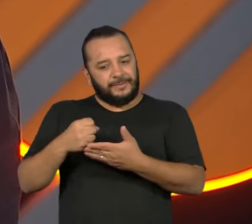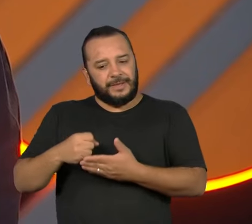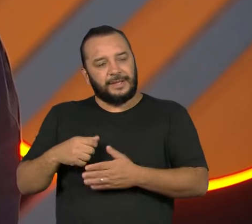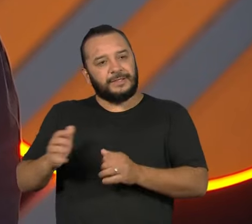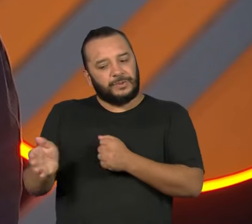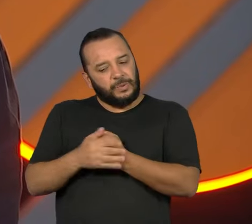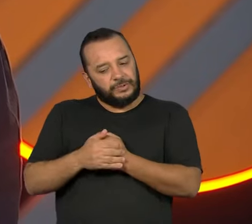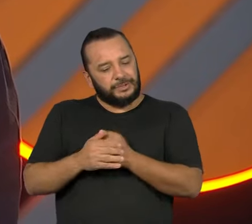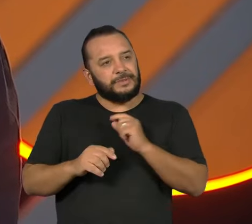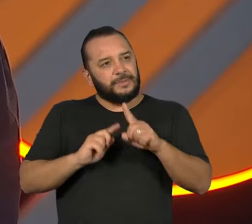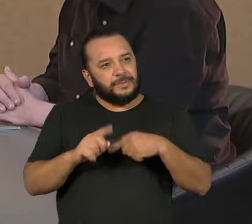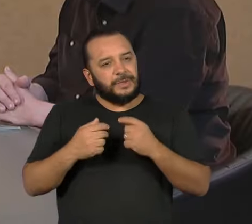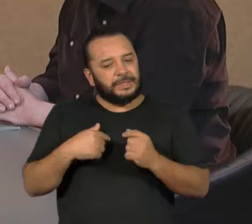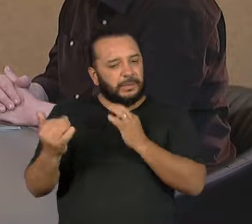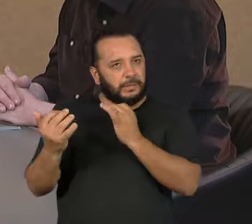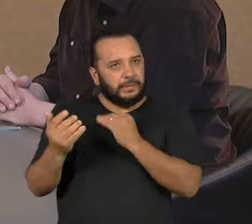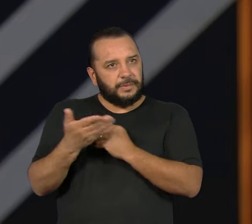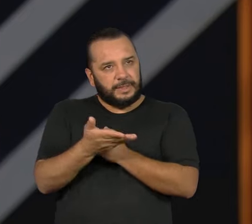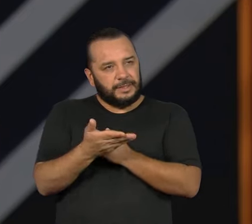toquei uma música para ele.